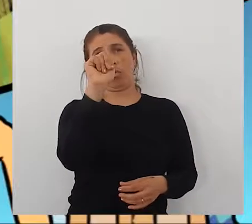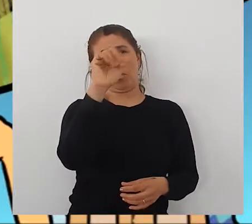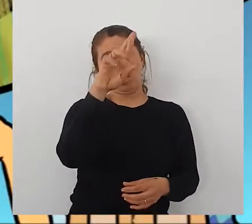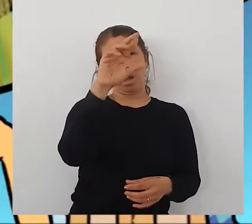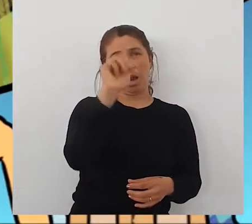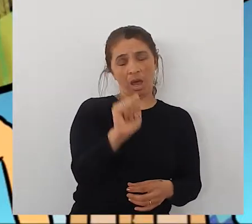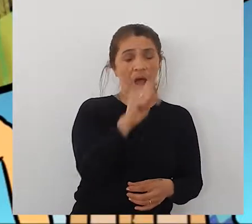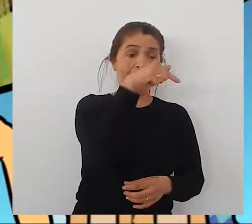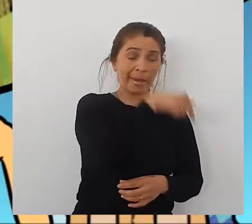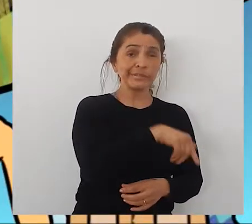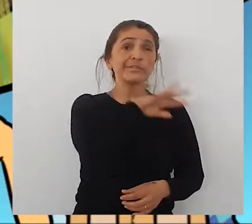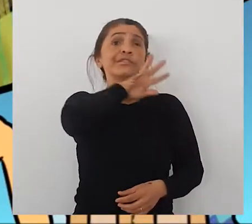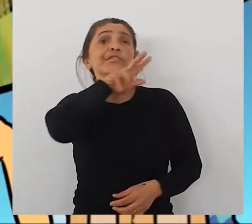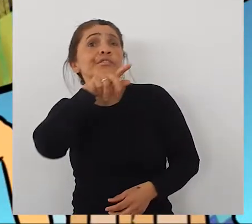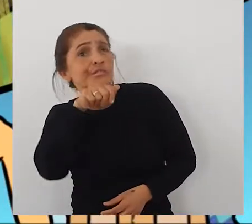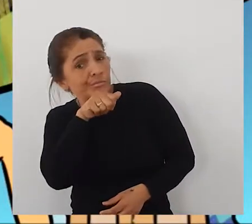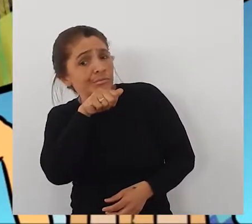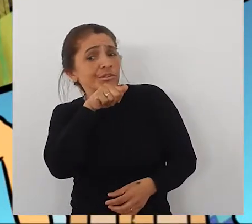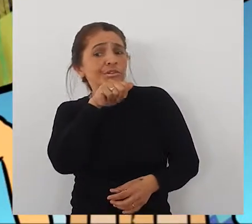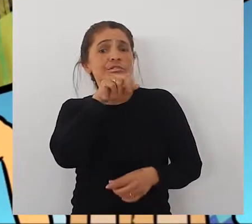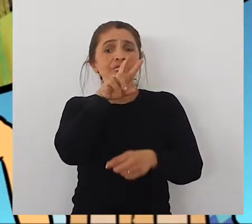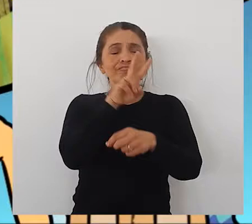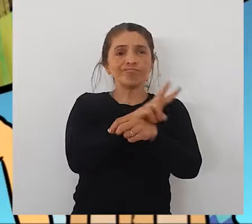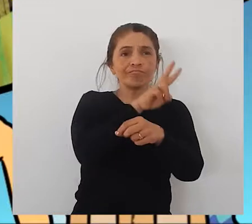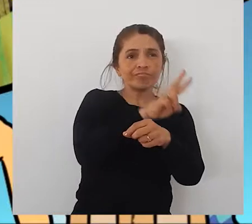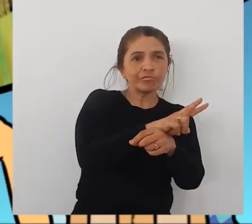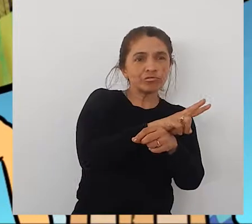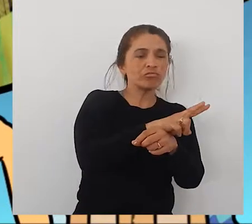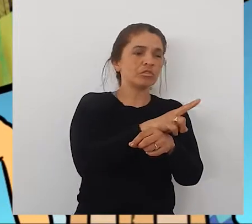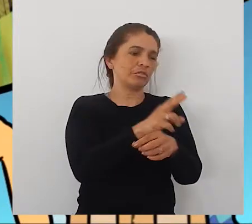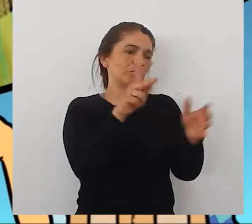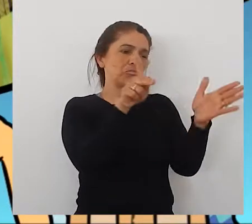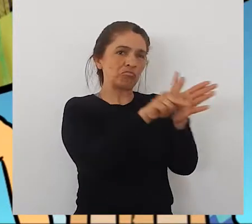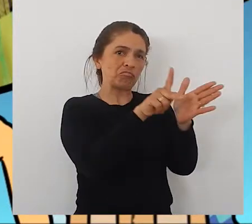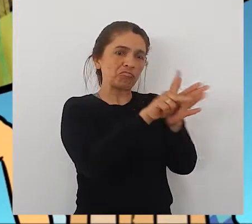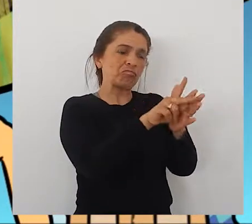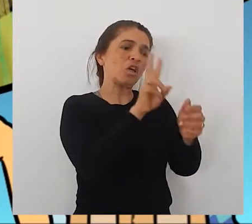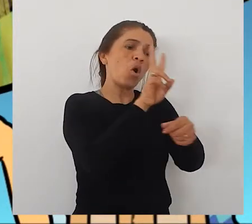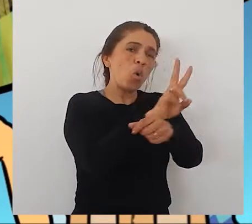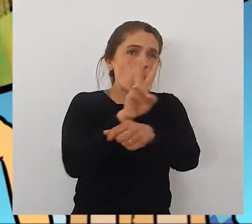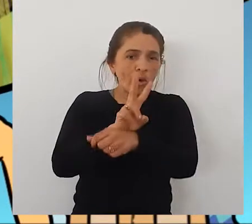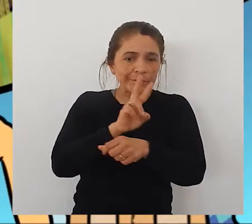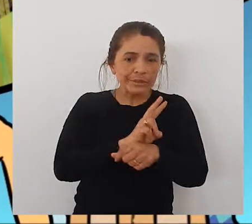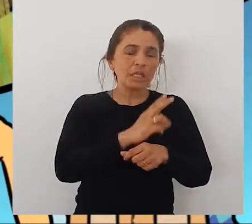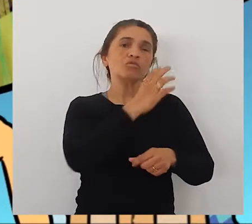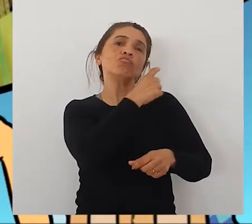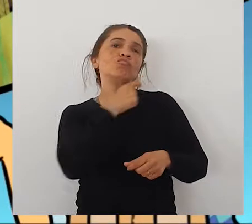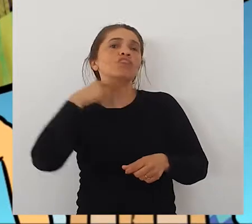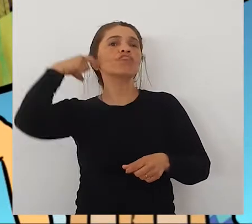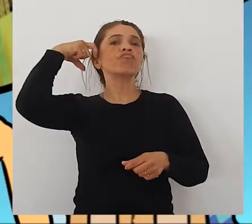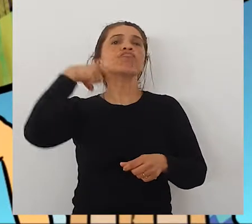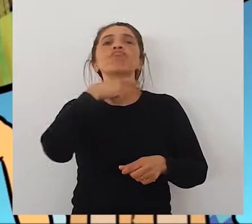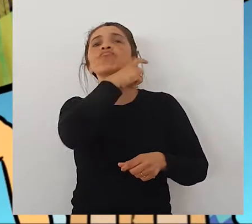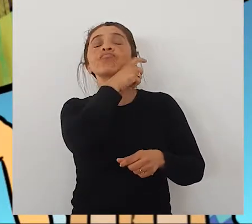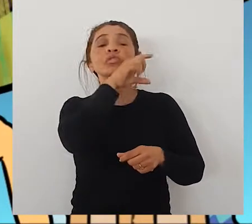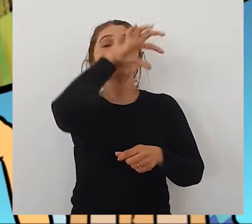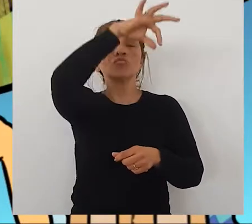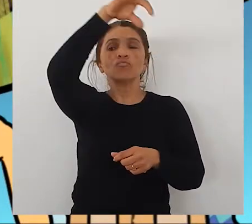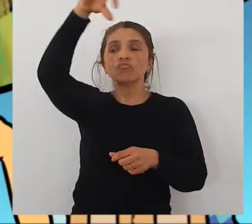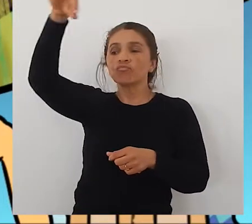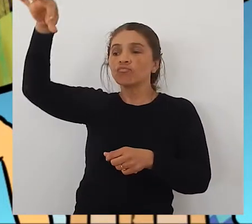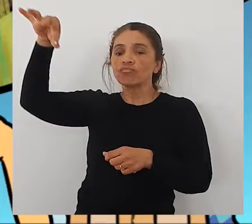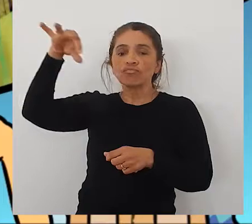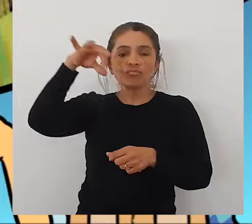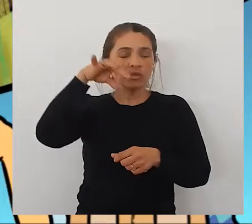lobos-guará. Esses animais são capturados por sua equipe especializada, que coloca neles uma coleira